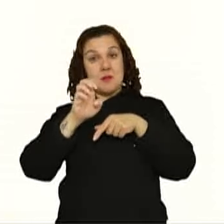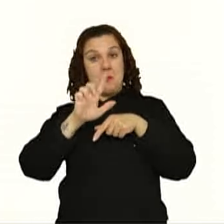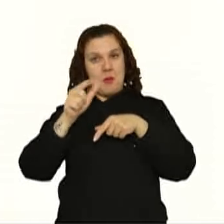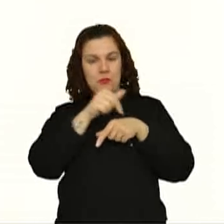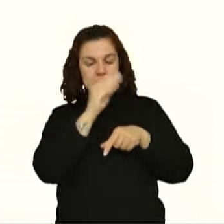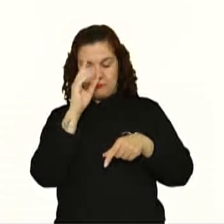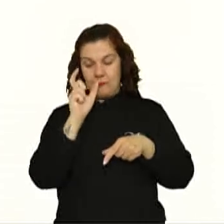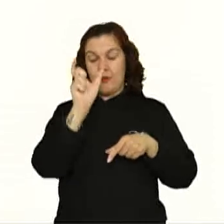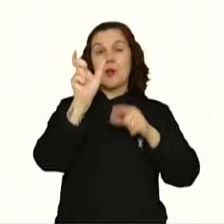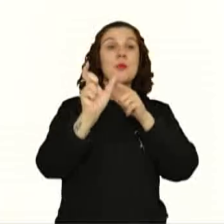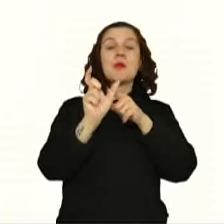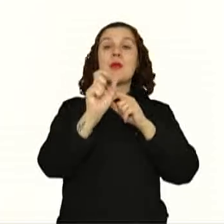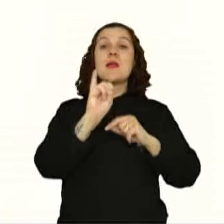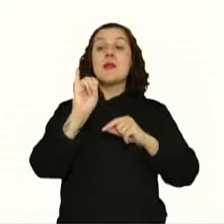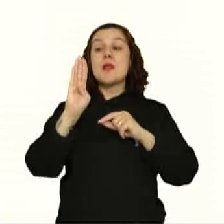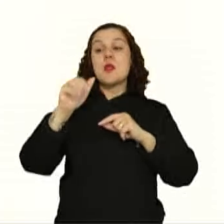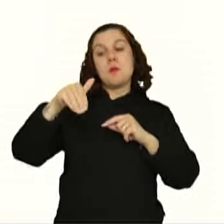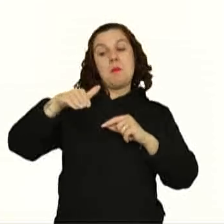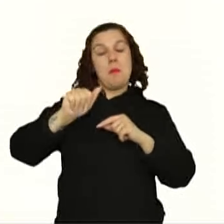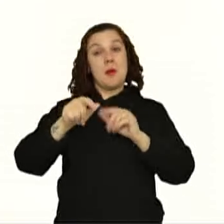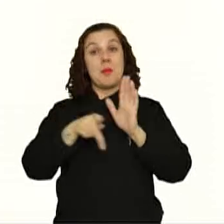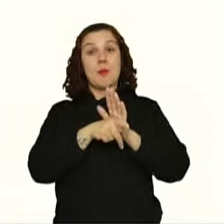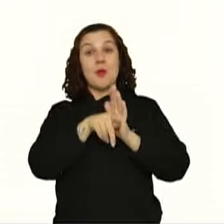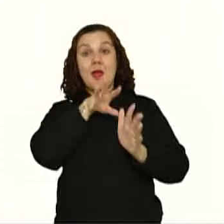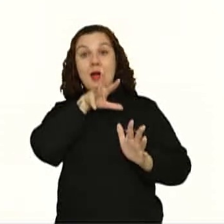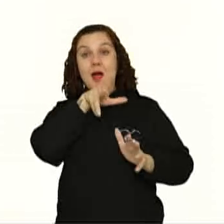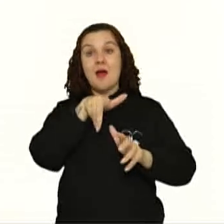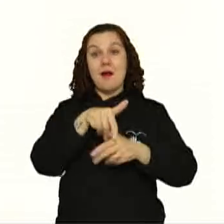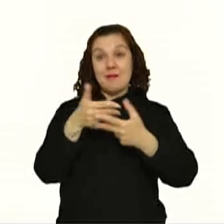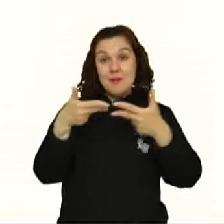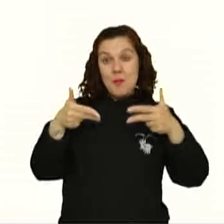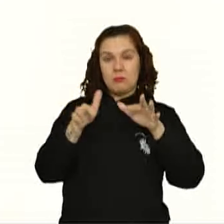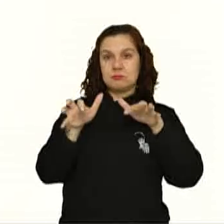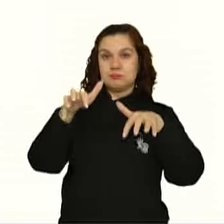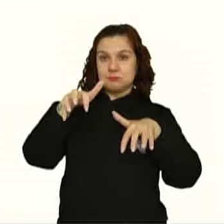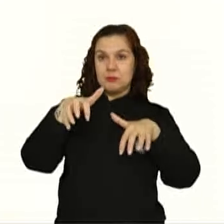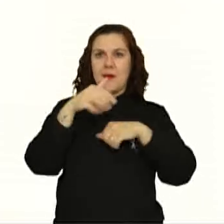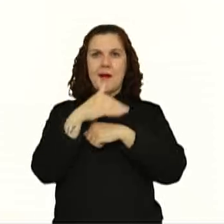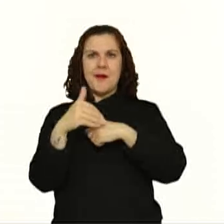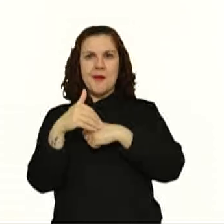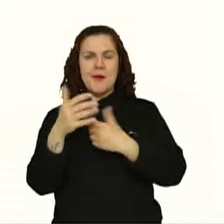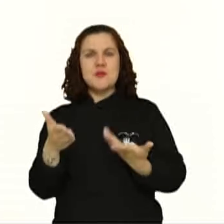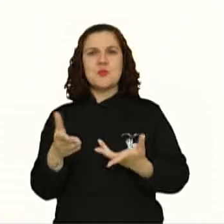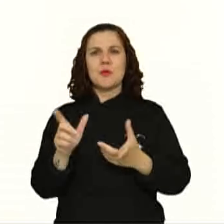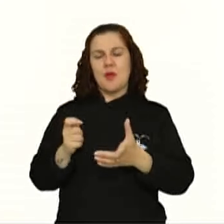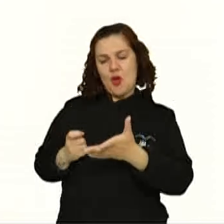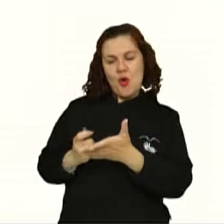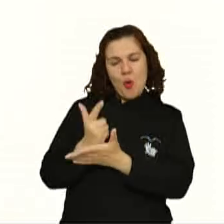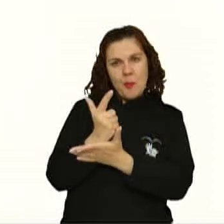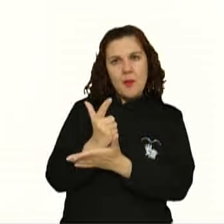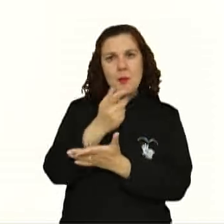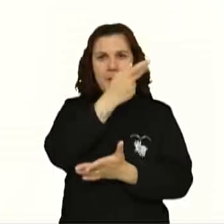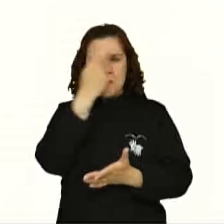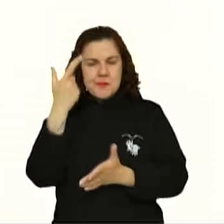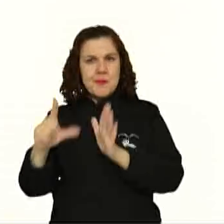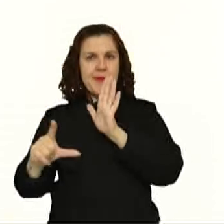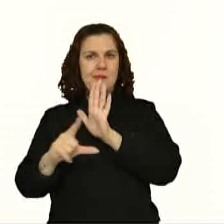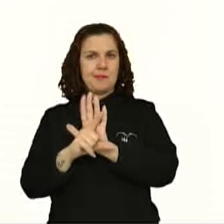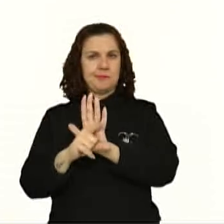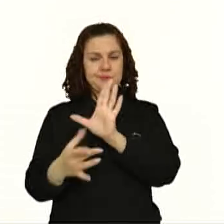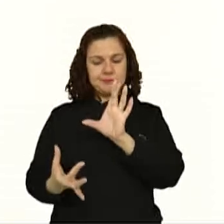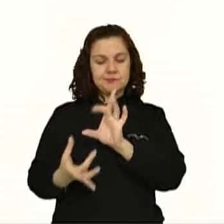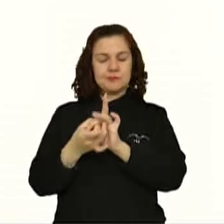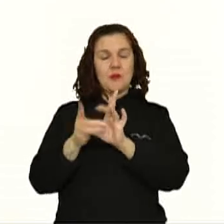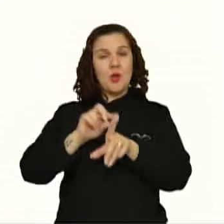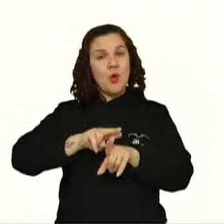destaca que o IBAMA considera animais silvestres de estimação aqueles comprados de criadores legalizados